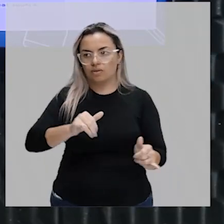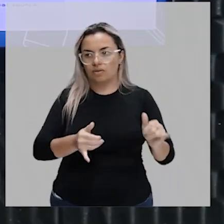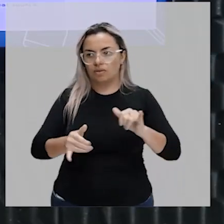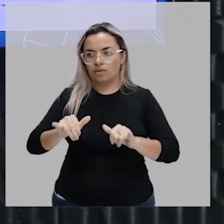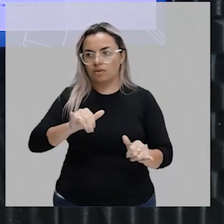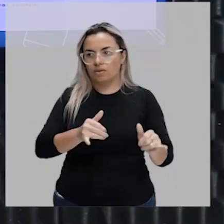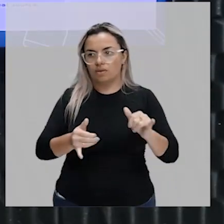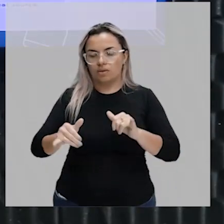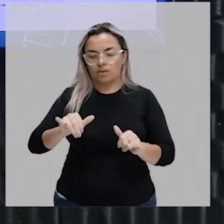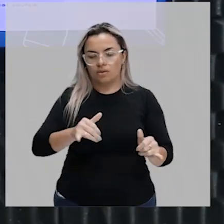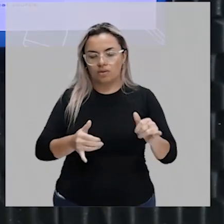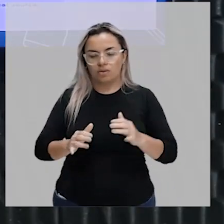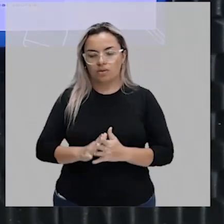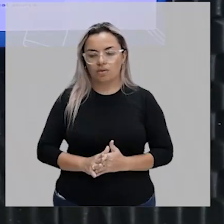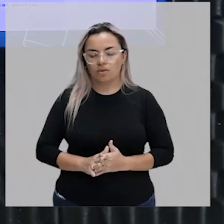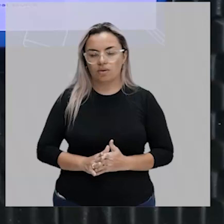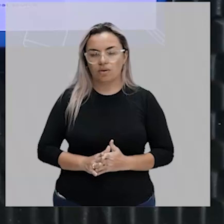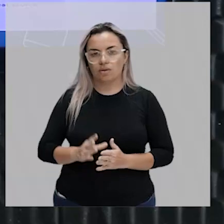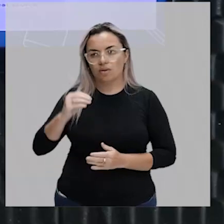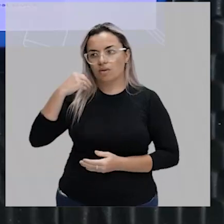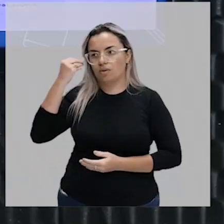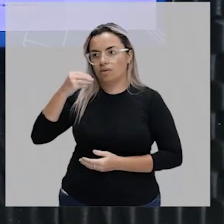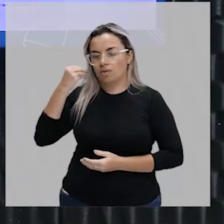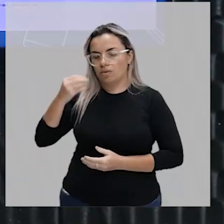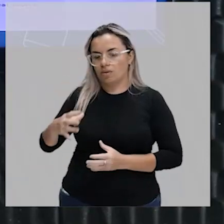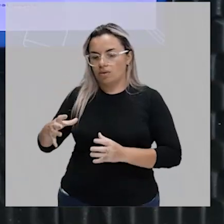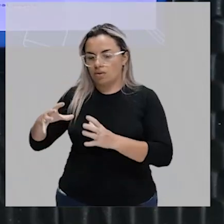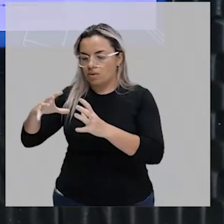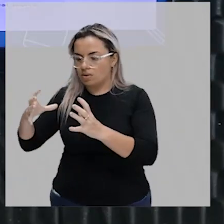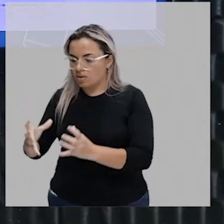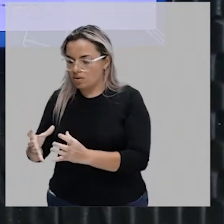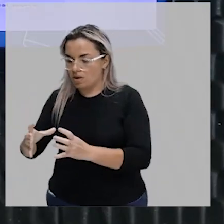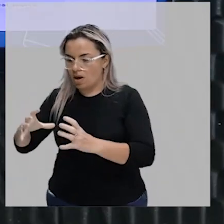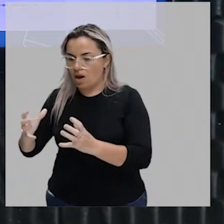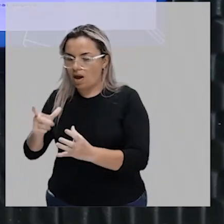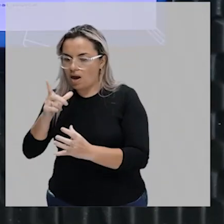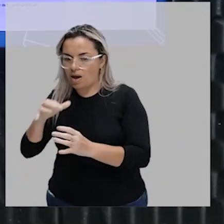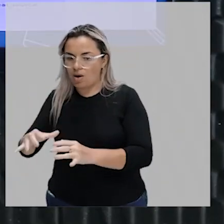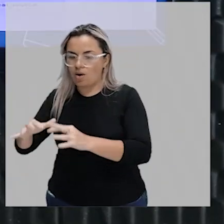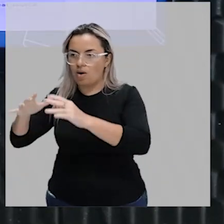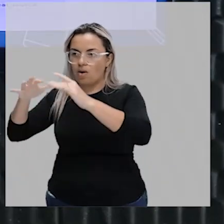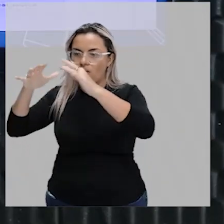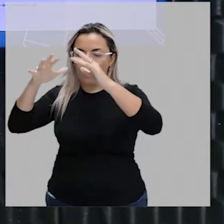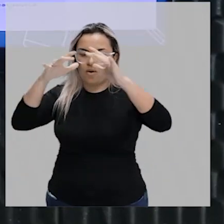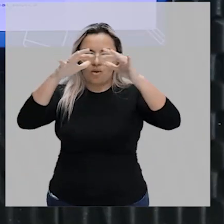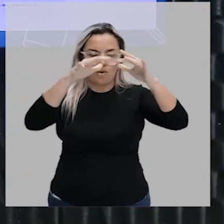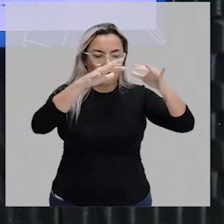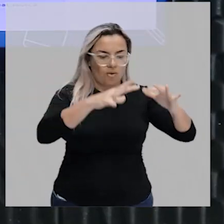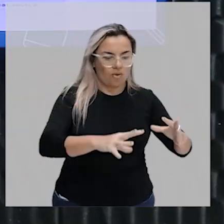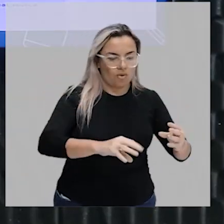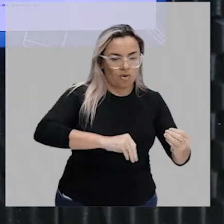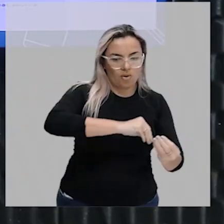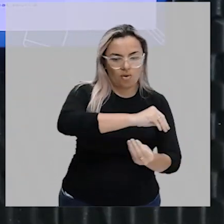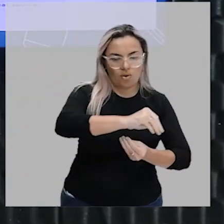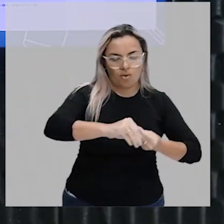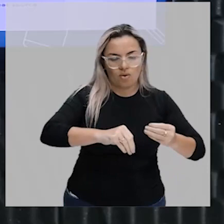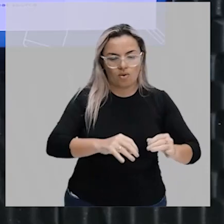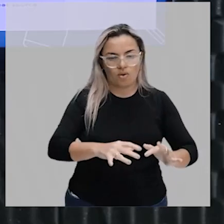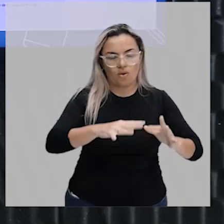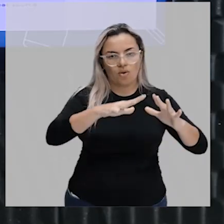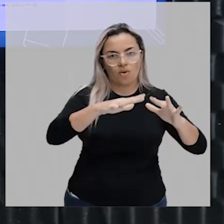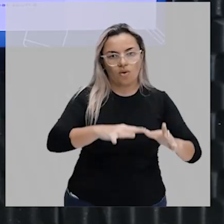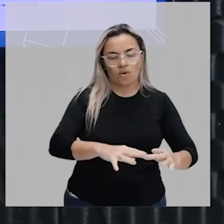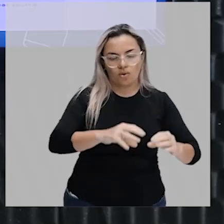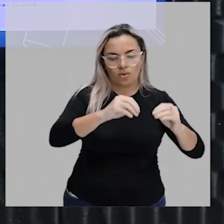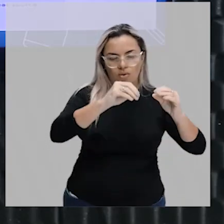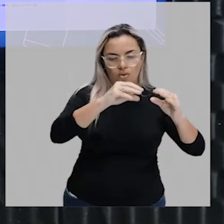formou durante esse processo aqui, em que a água sofreu evaporação, se misturou com esses gases, passou